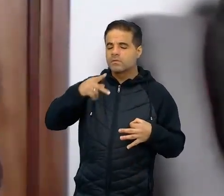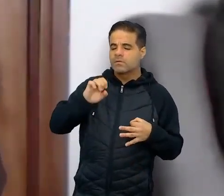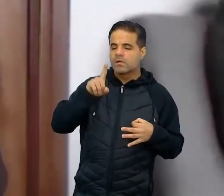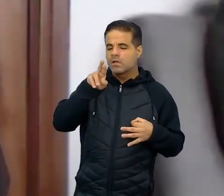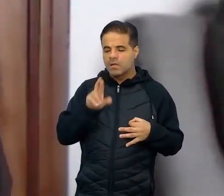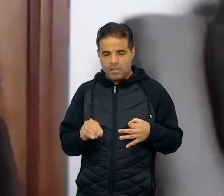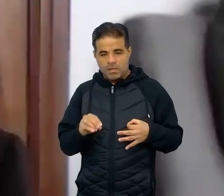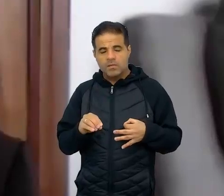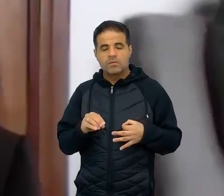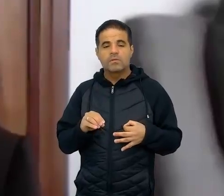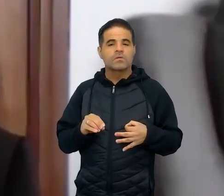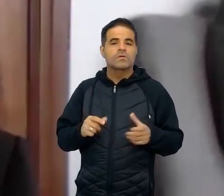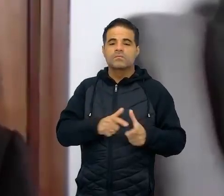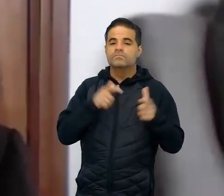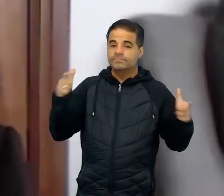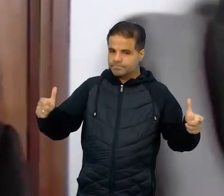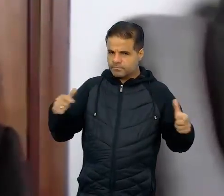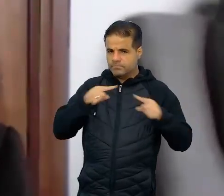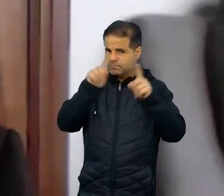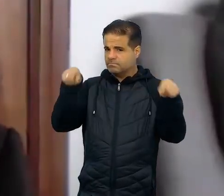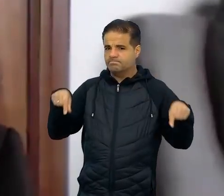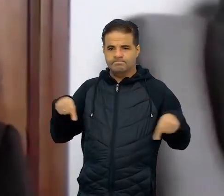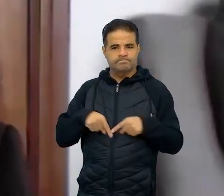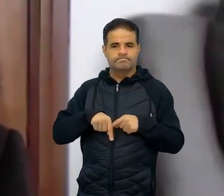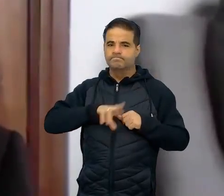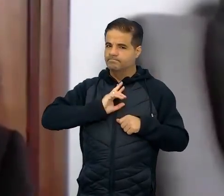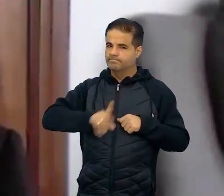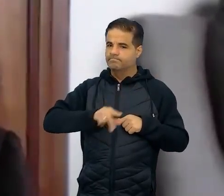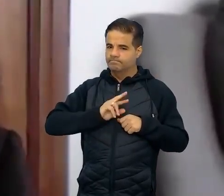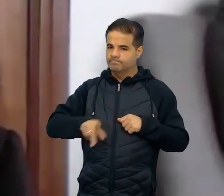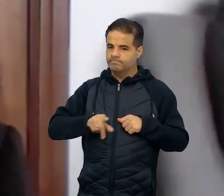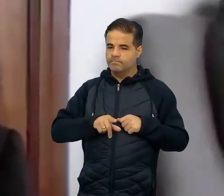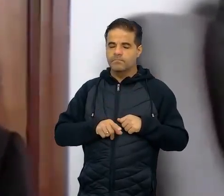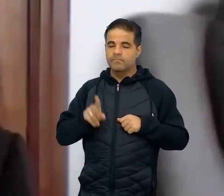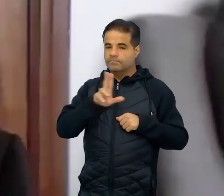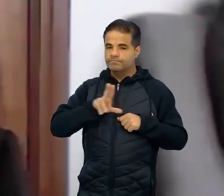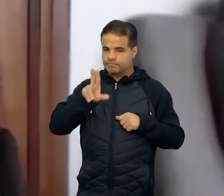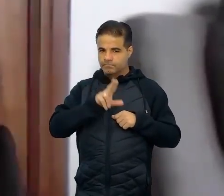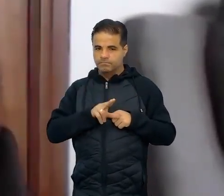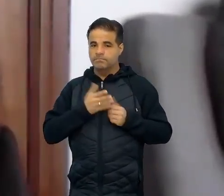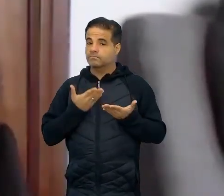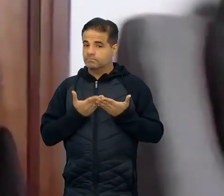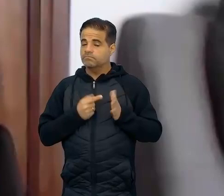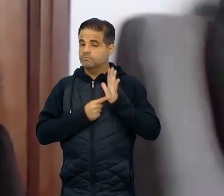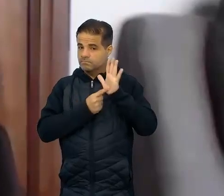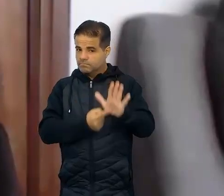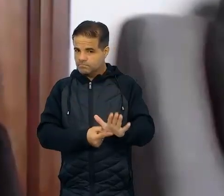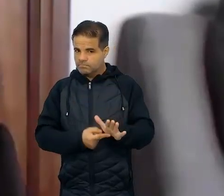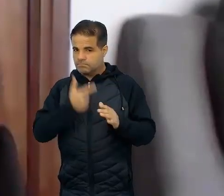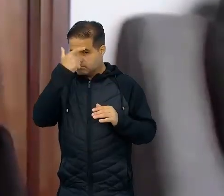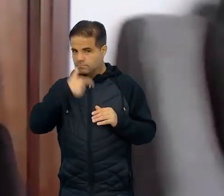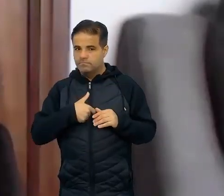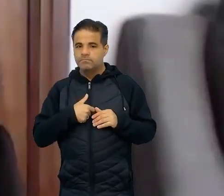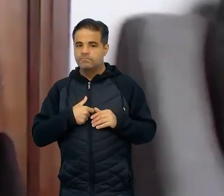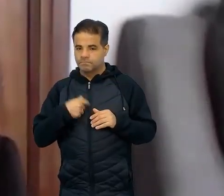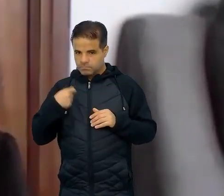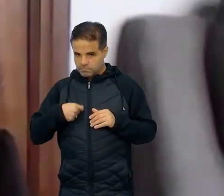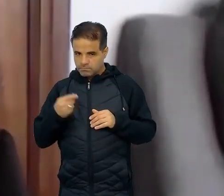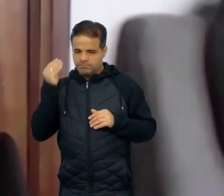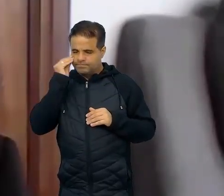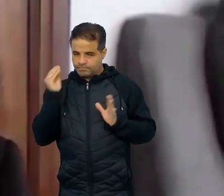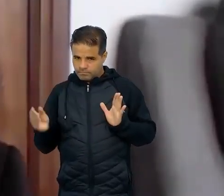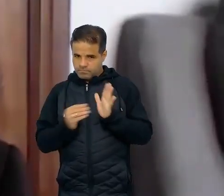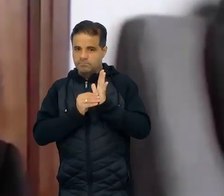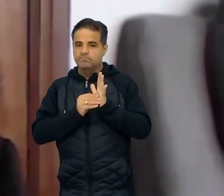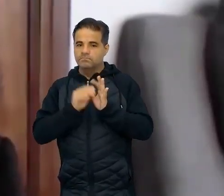Antônio, mas para a maioria da sala não vai dar certo. Vai ter que ser por meio de uma aula expositiva mesmo. Eu vou ter que levar, vou ter